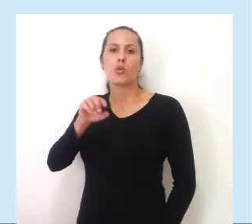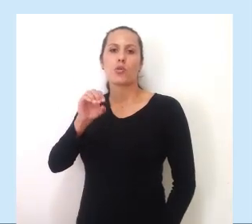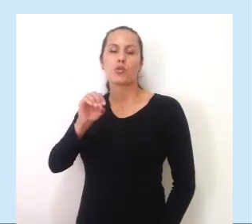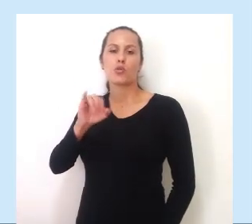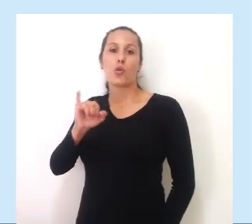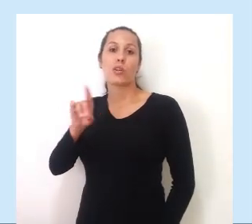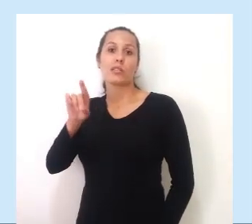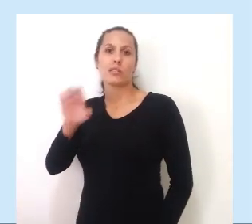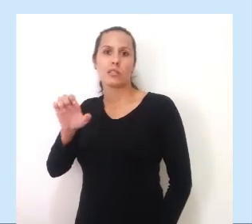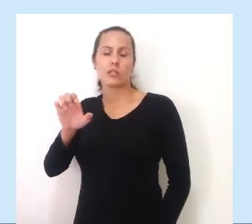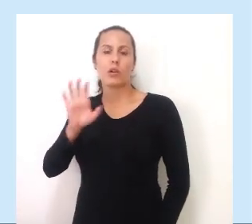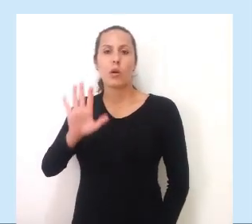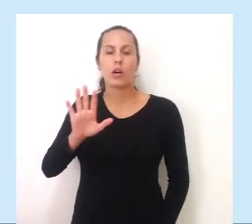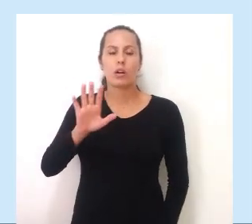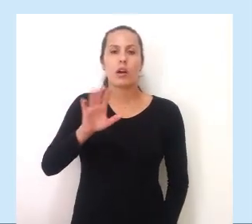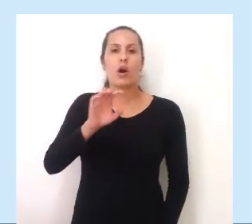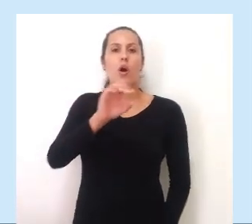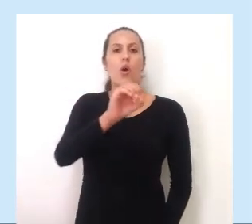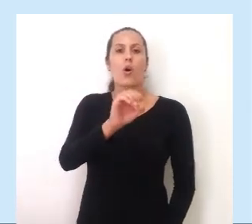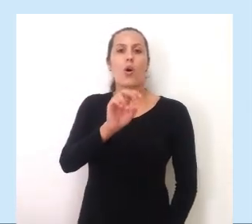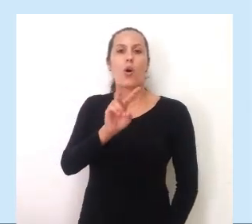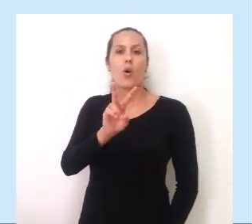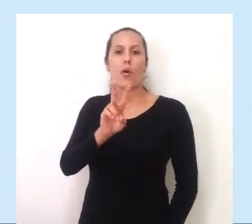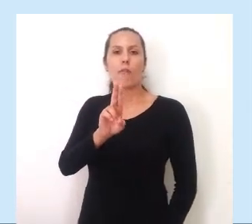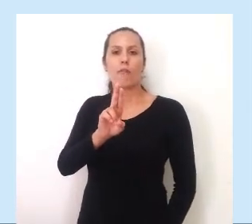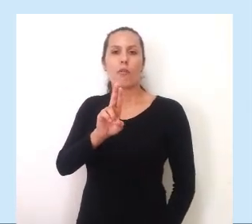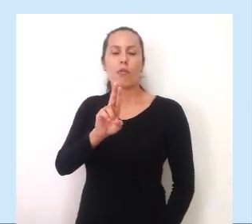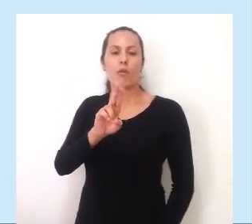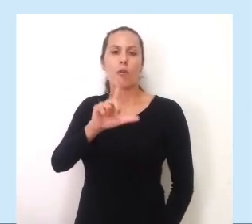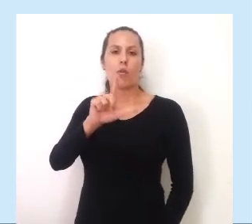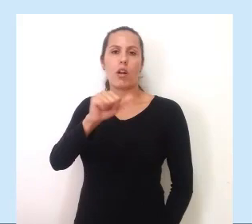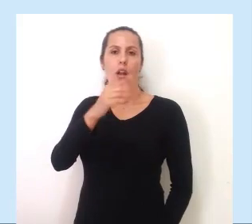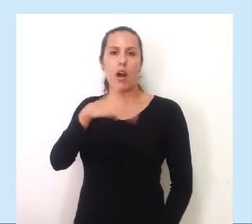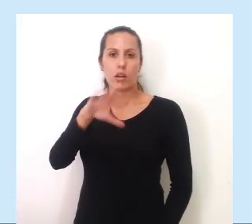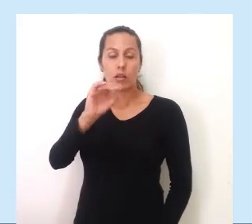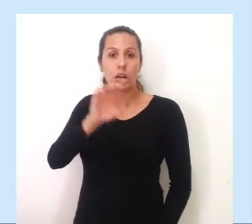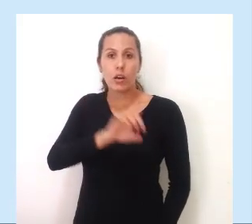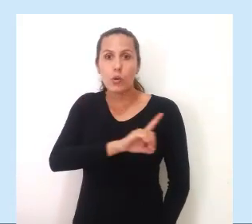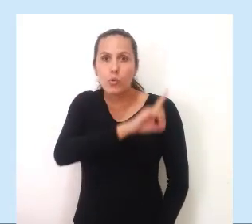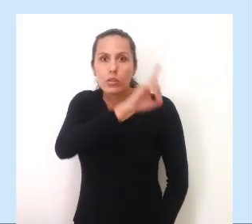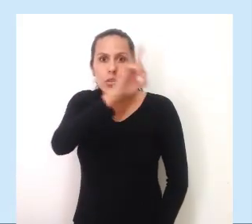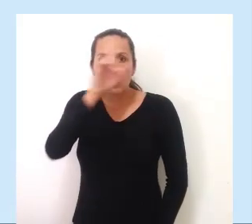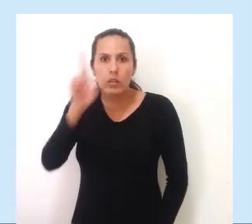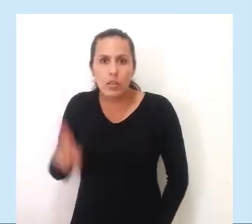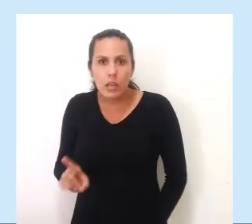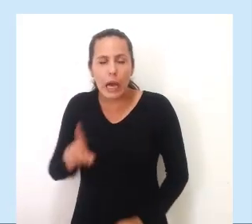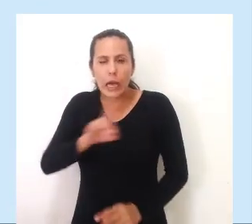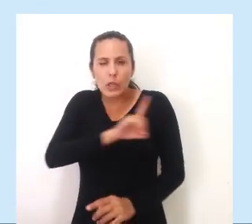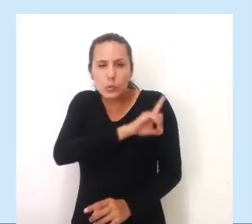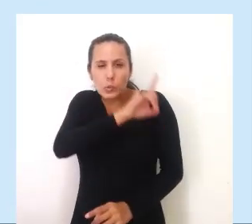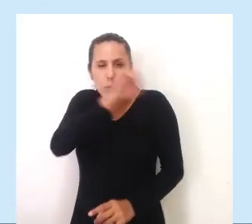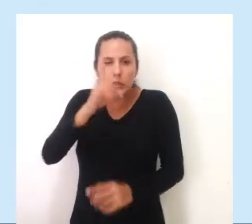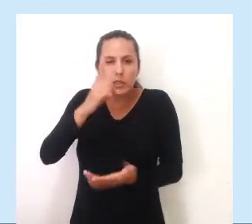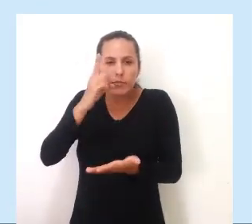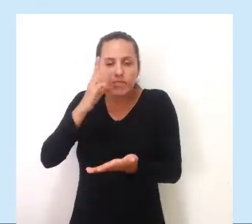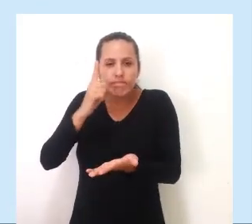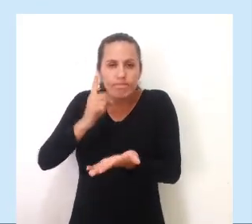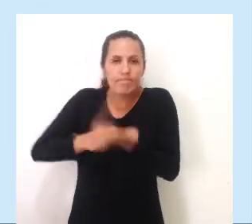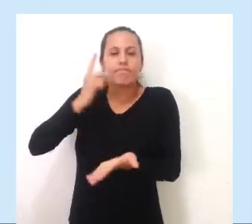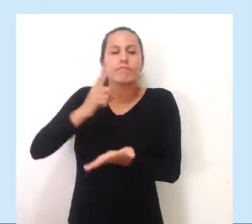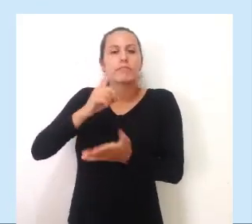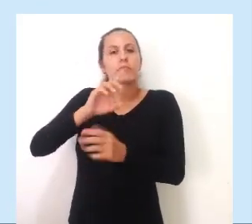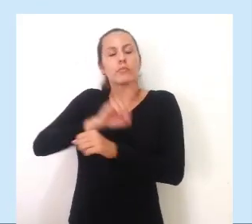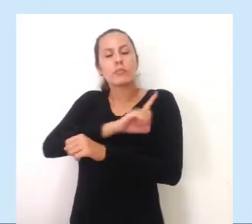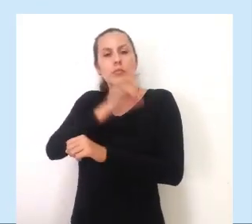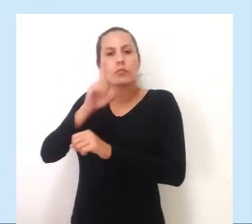Ovulação é aquele dia do ciclo, é um dia do ciclo